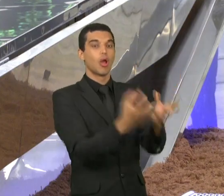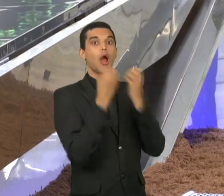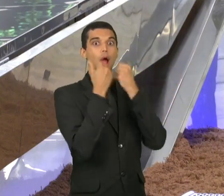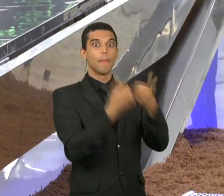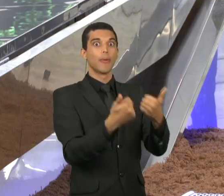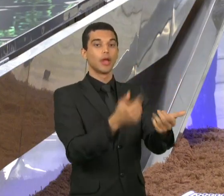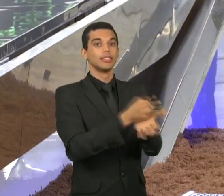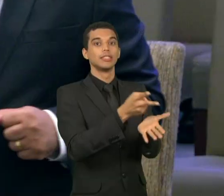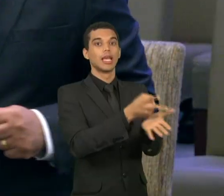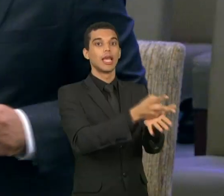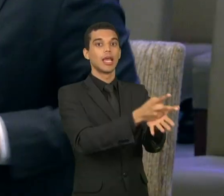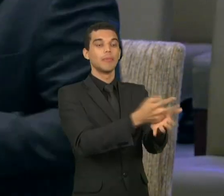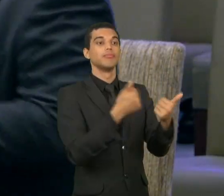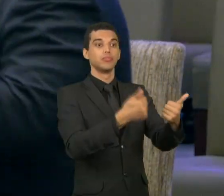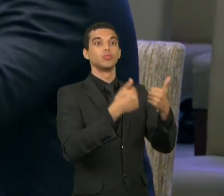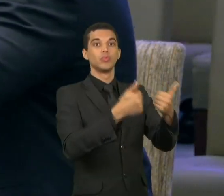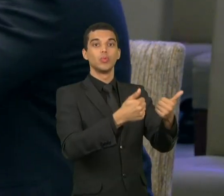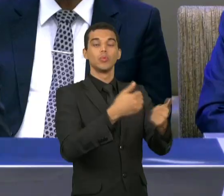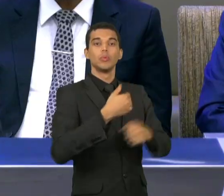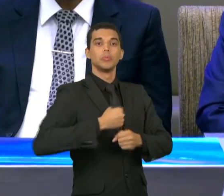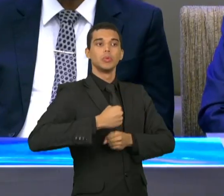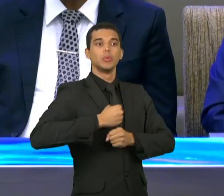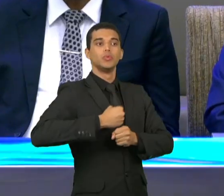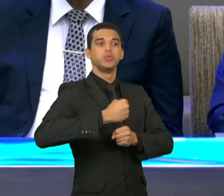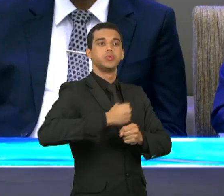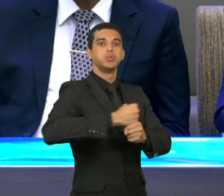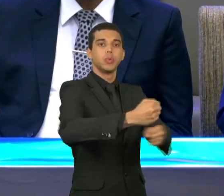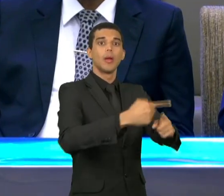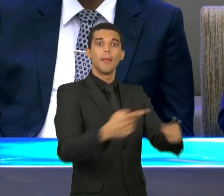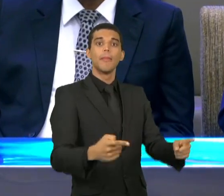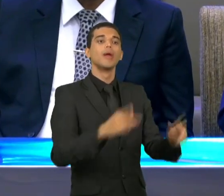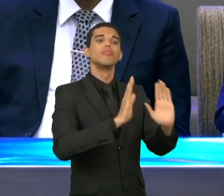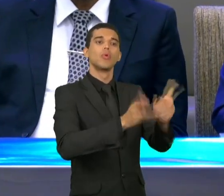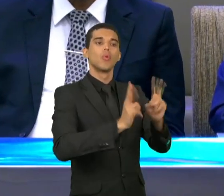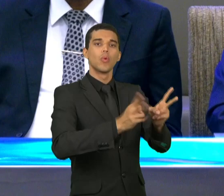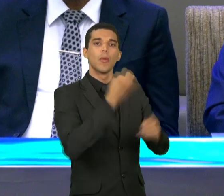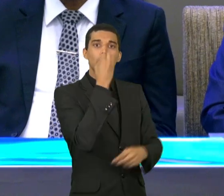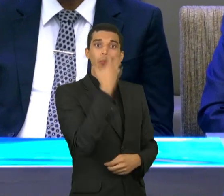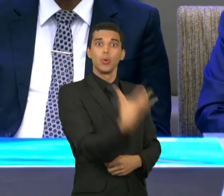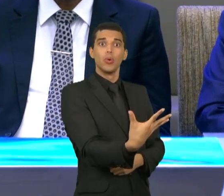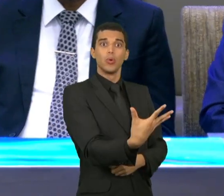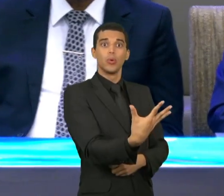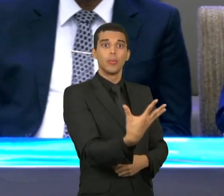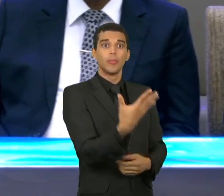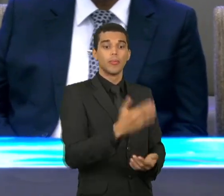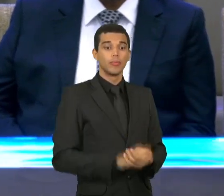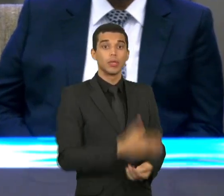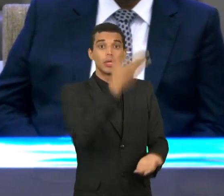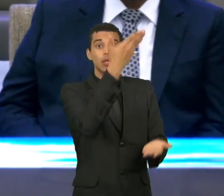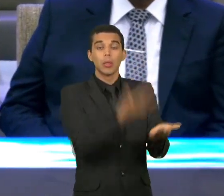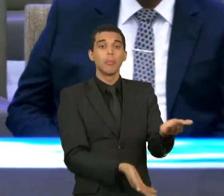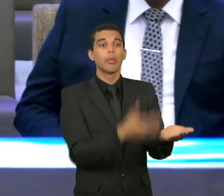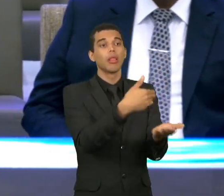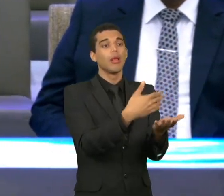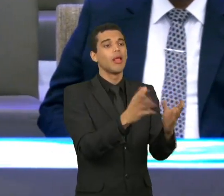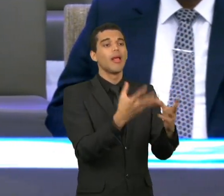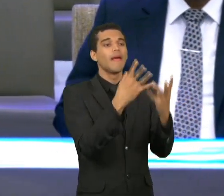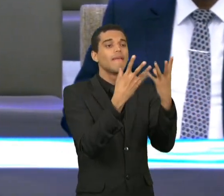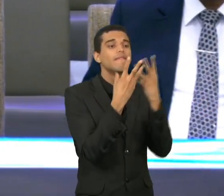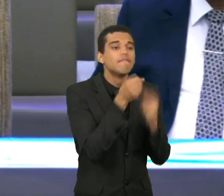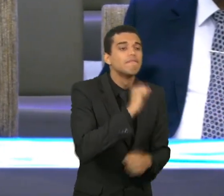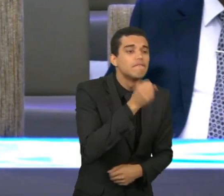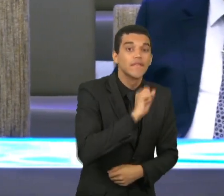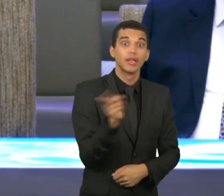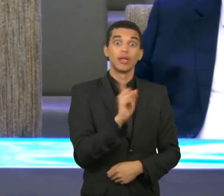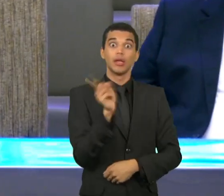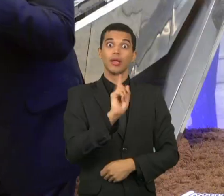dure, para que ele sirva, para que ele não perca a utilidade.